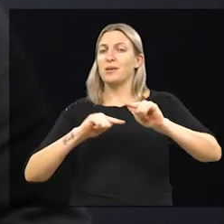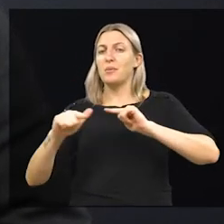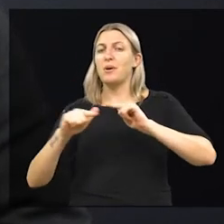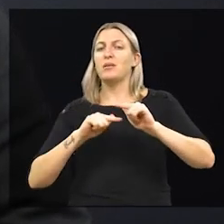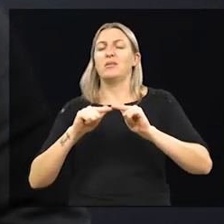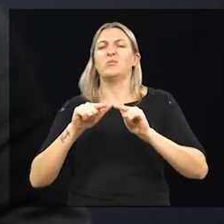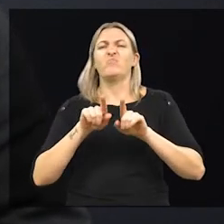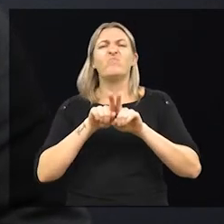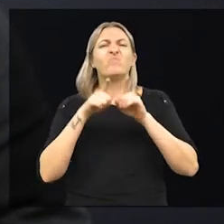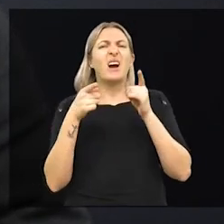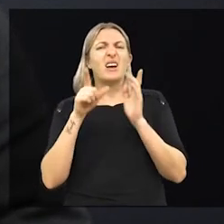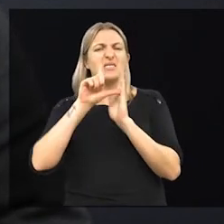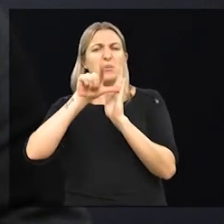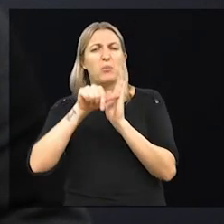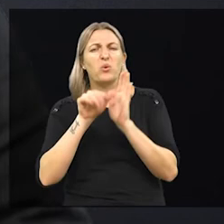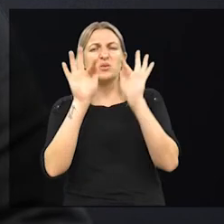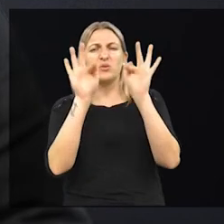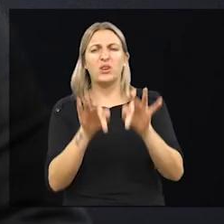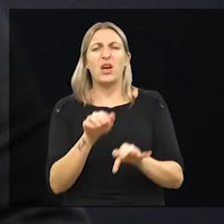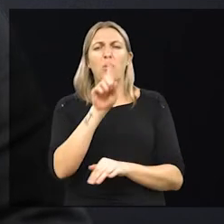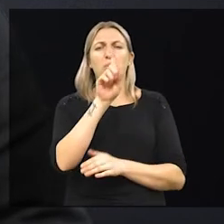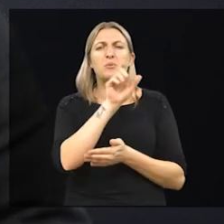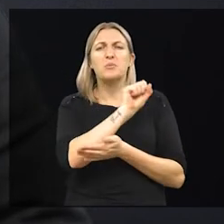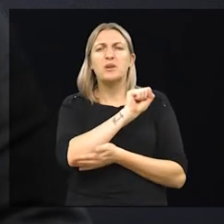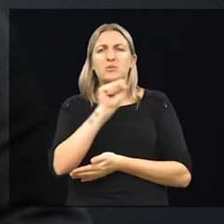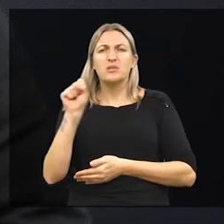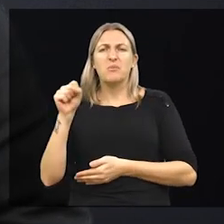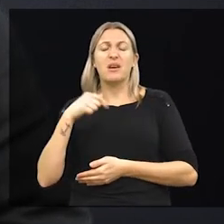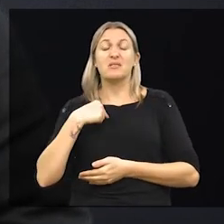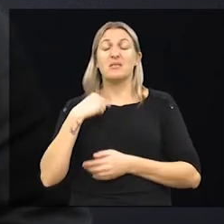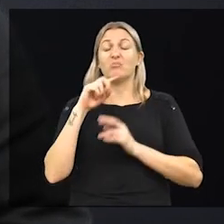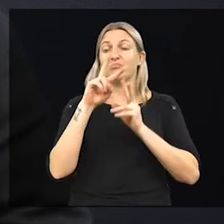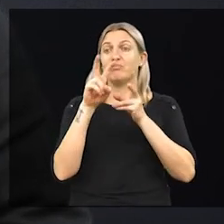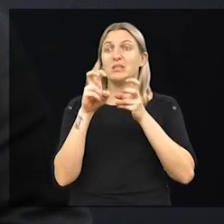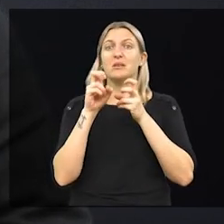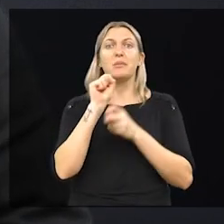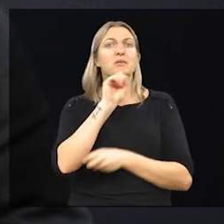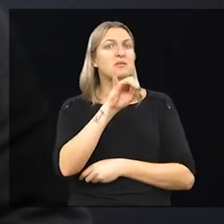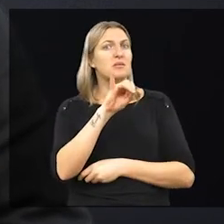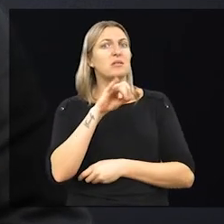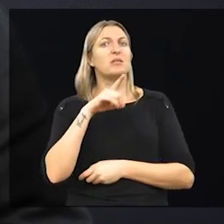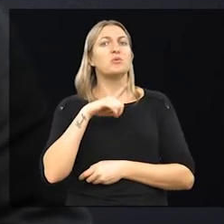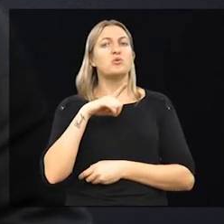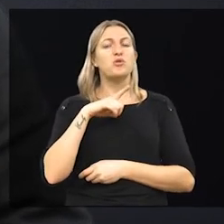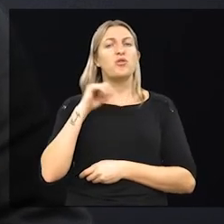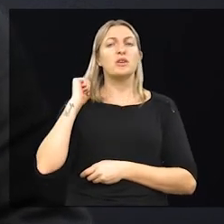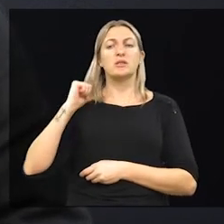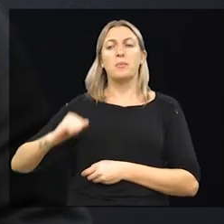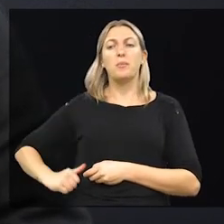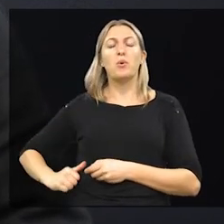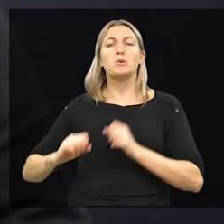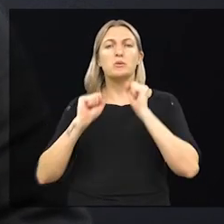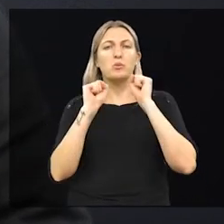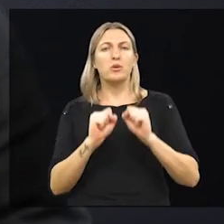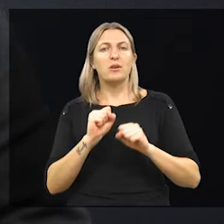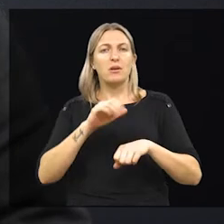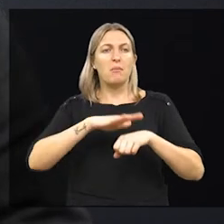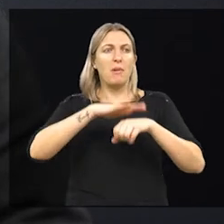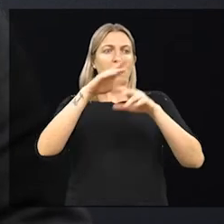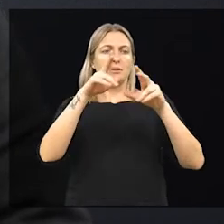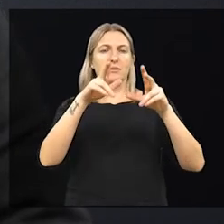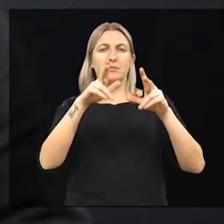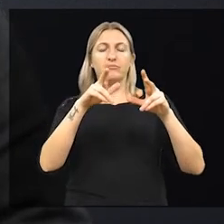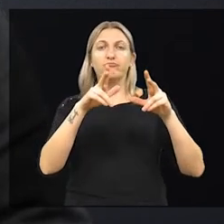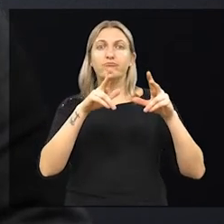qualidade na minha pesquisa então eu abri mão do meu trabalho é na metade de 2010 e fiquei até o final de 2011